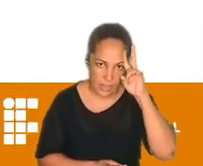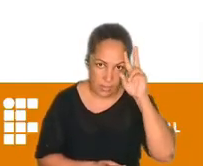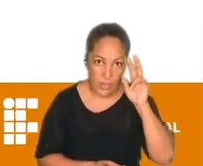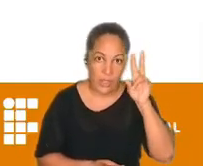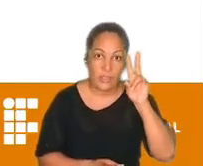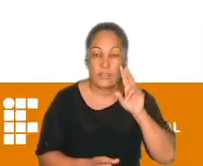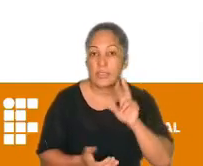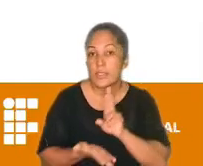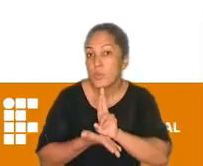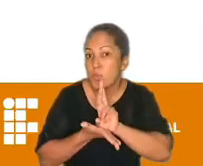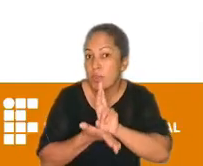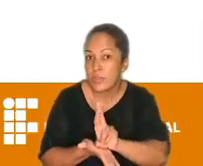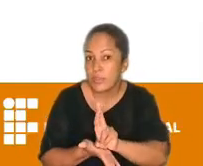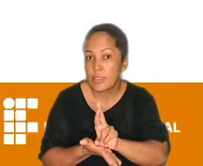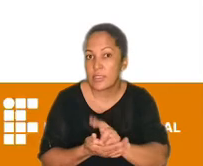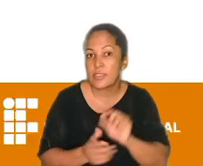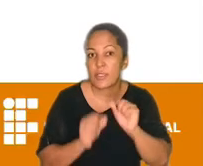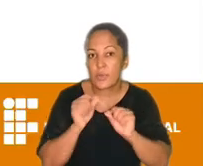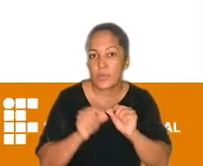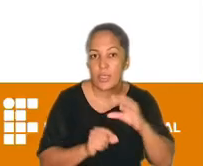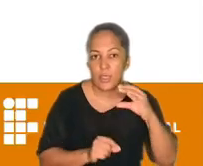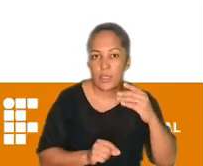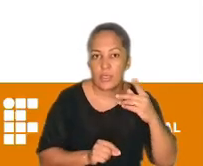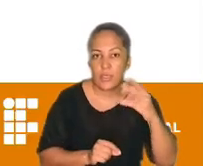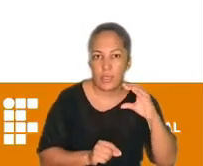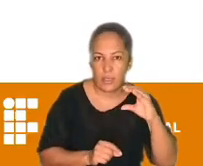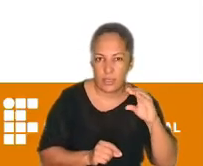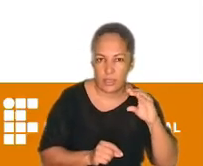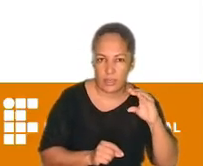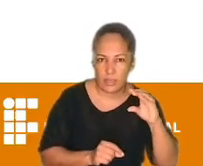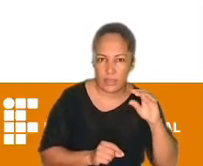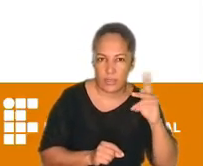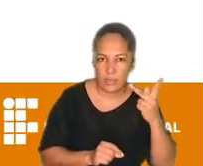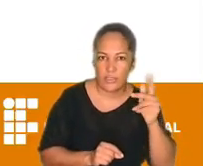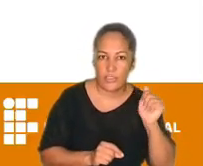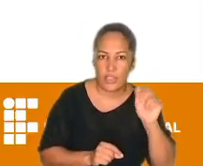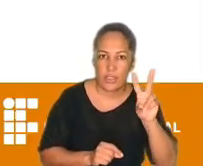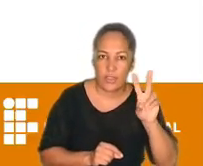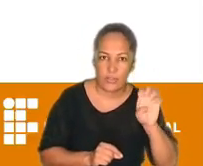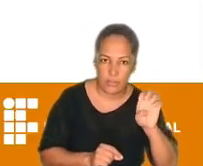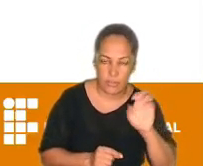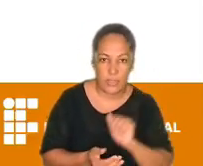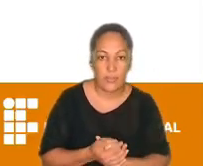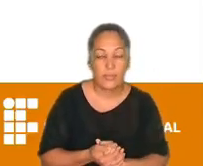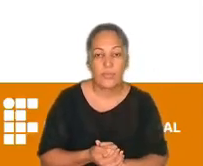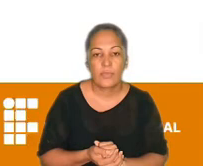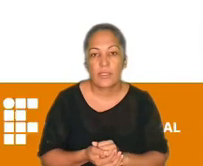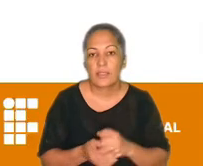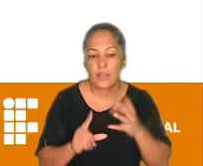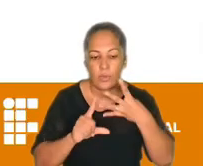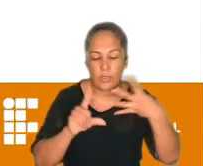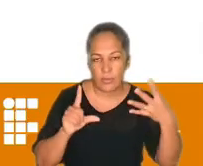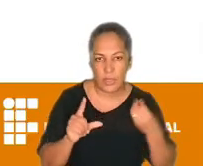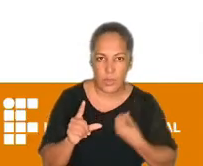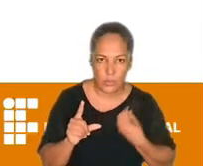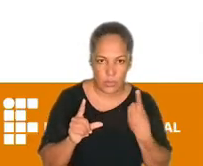à chave primária, ao atributo identificador da tabela que está com o 1. Tá bom? Então, aqui